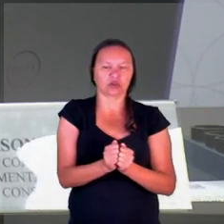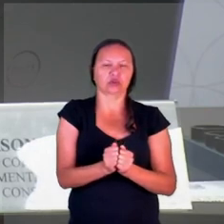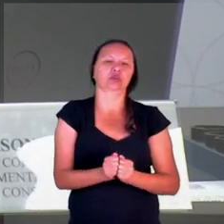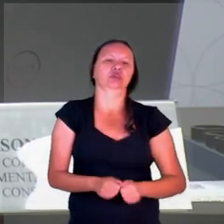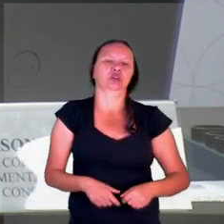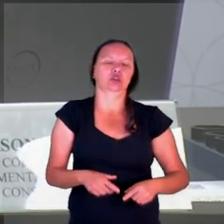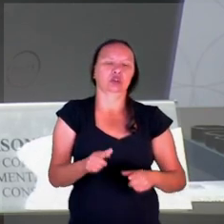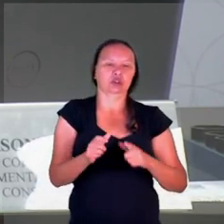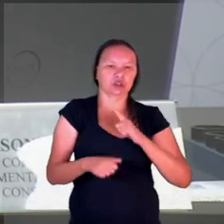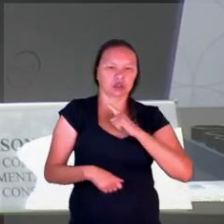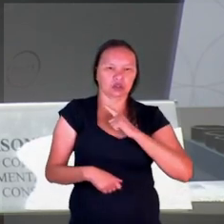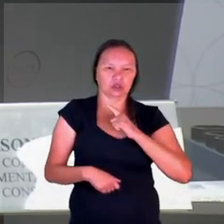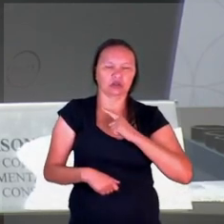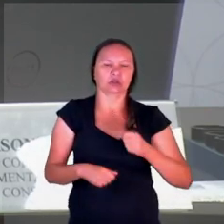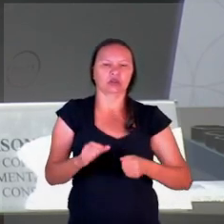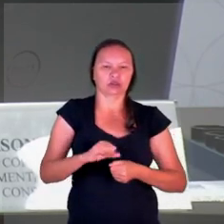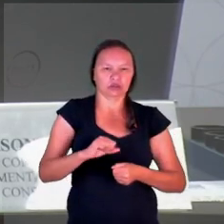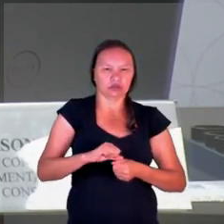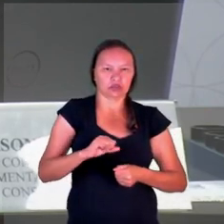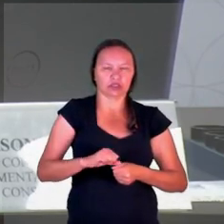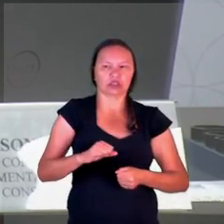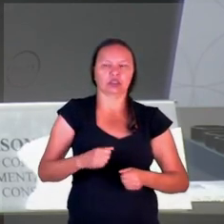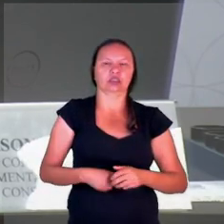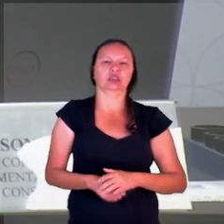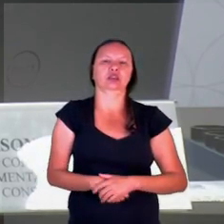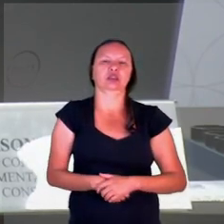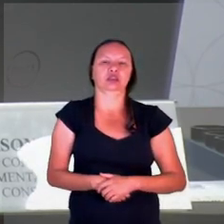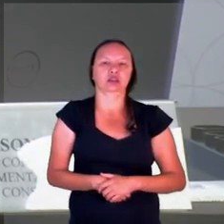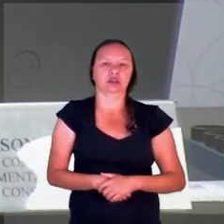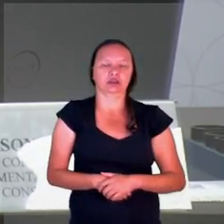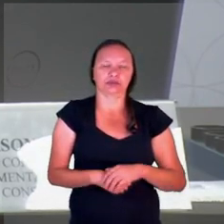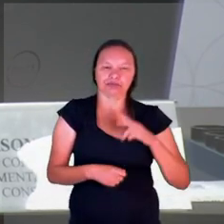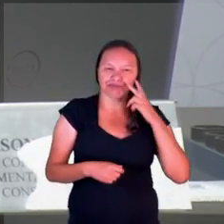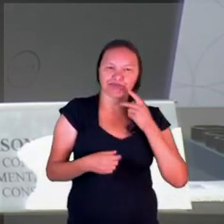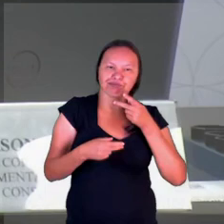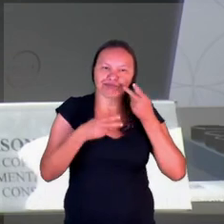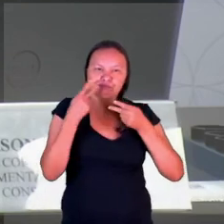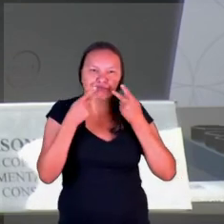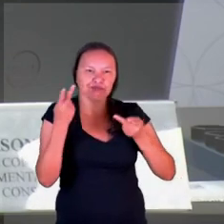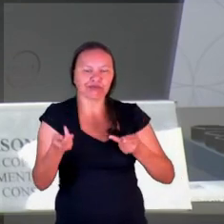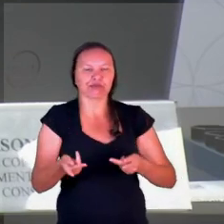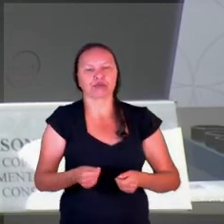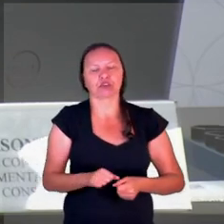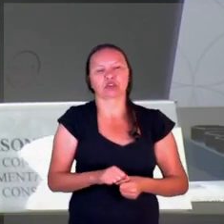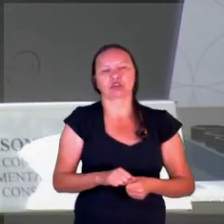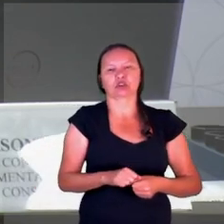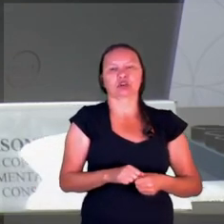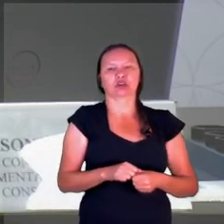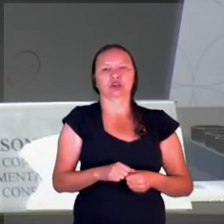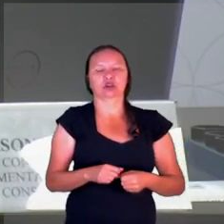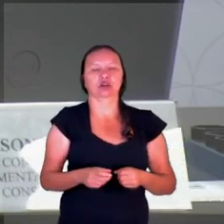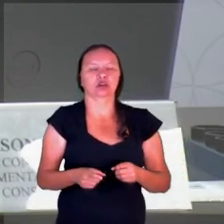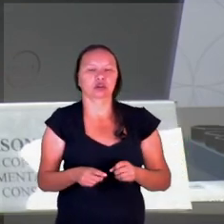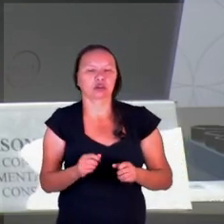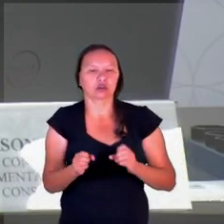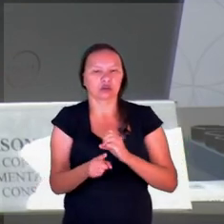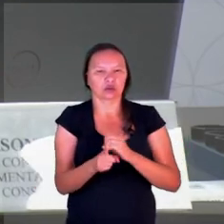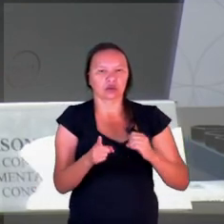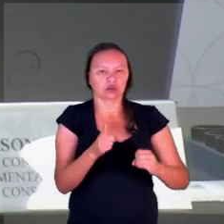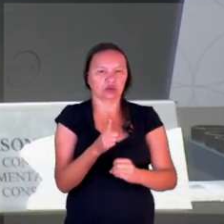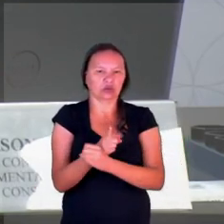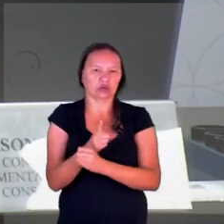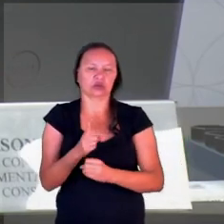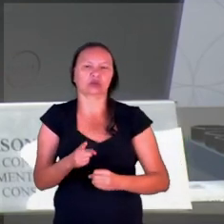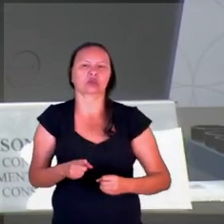eh fazendo Eh vamos dizer assim e esse esses escuta da sociedade Estamos